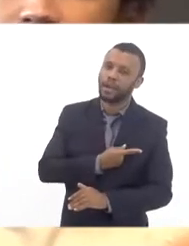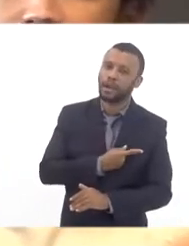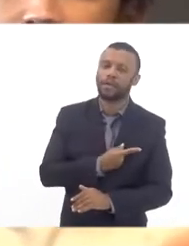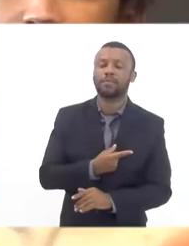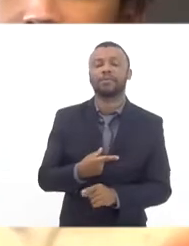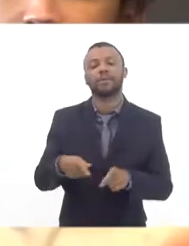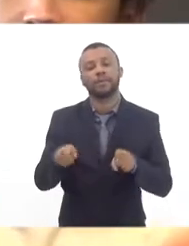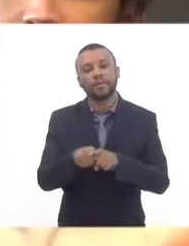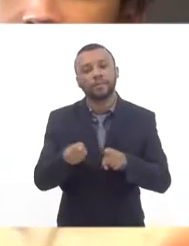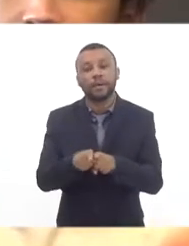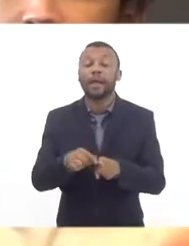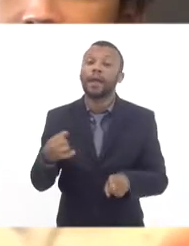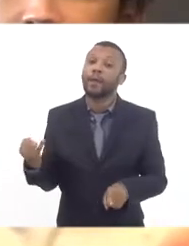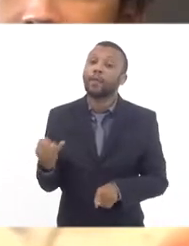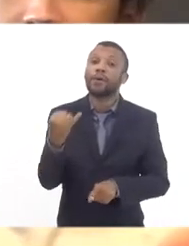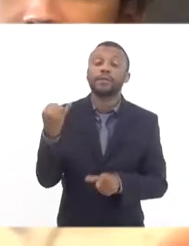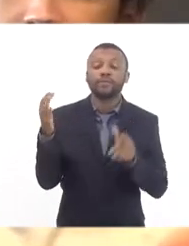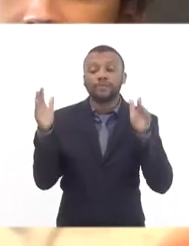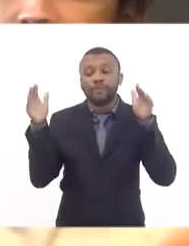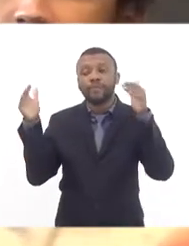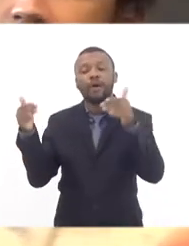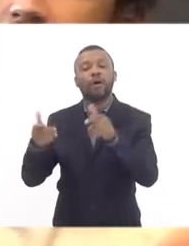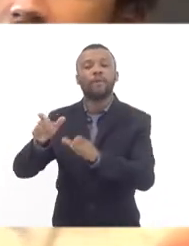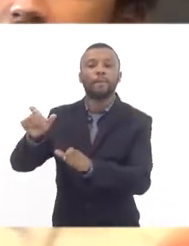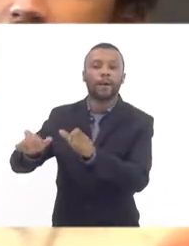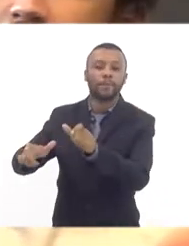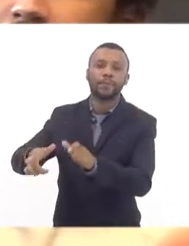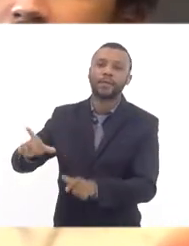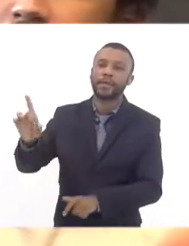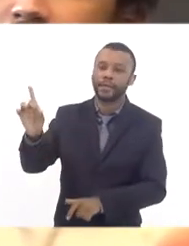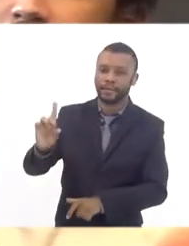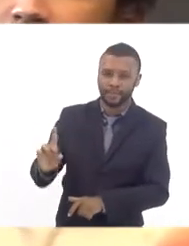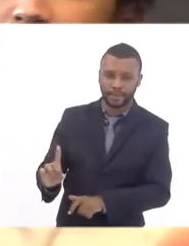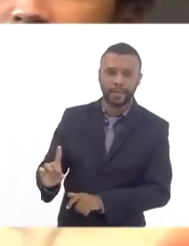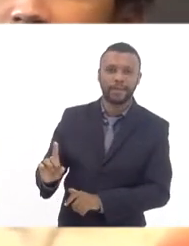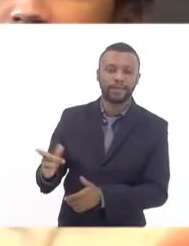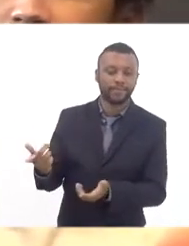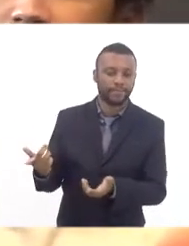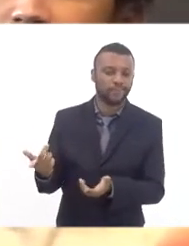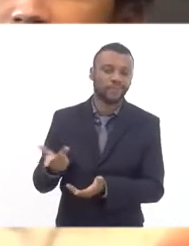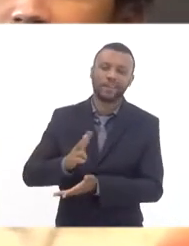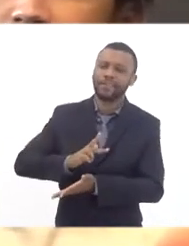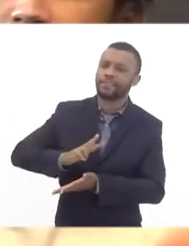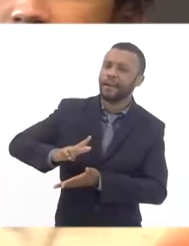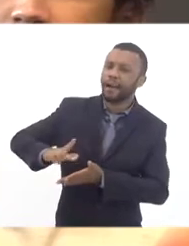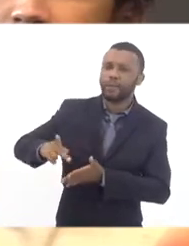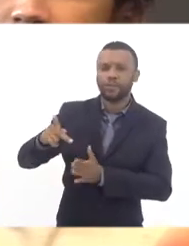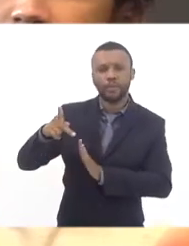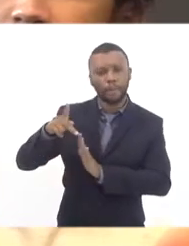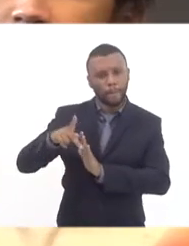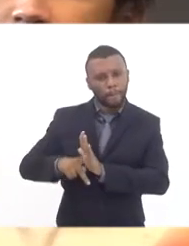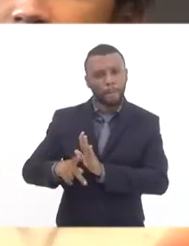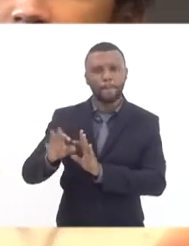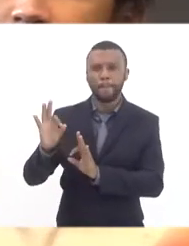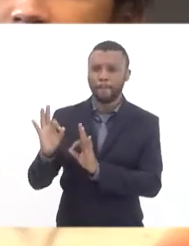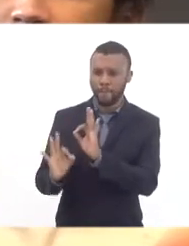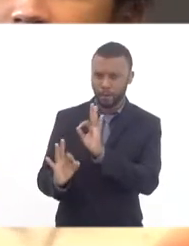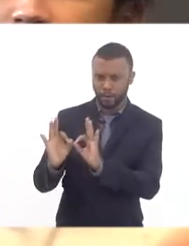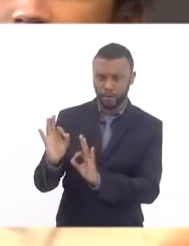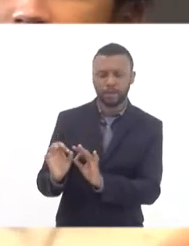com deficiência. Né? Tantos projetos que podem, né, fazer em casas ali,